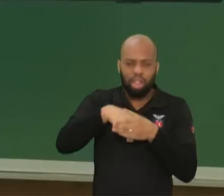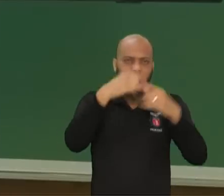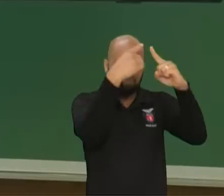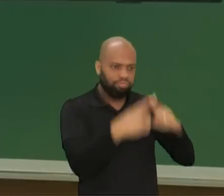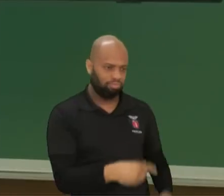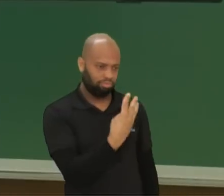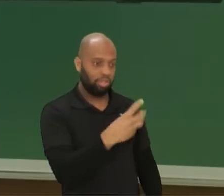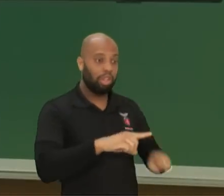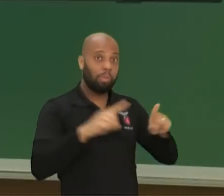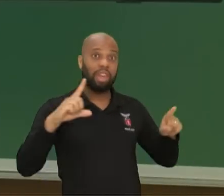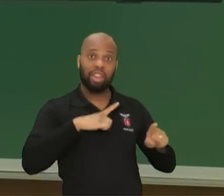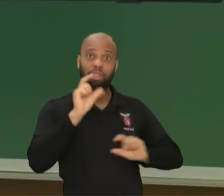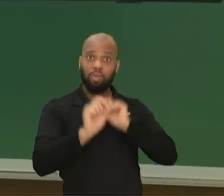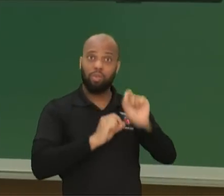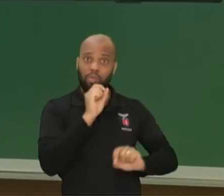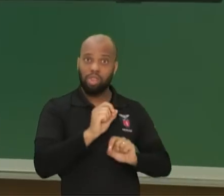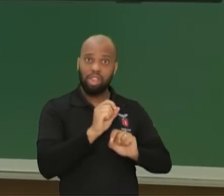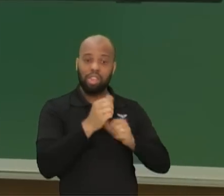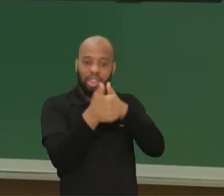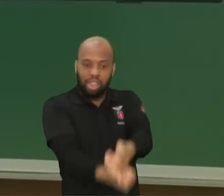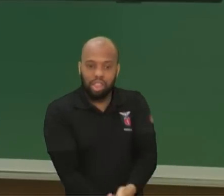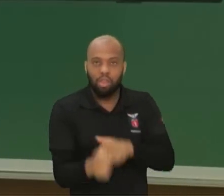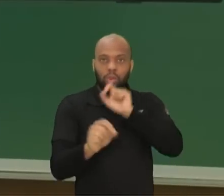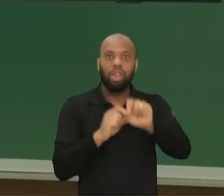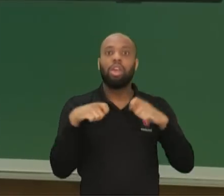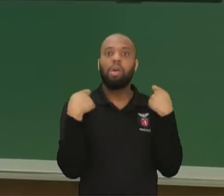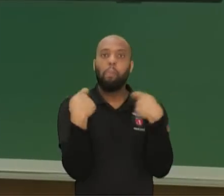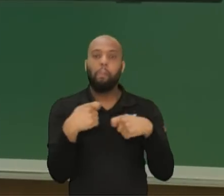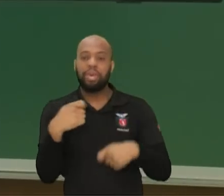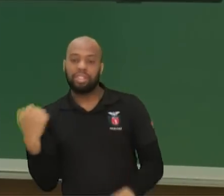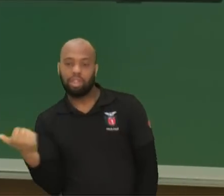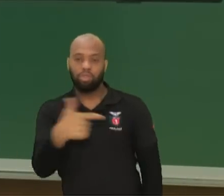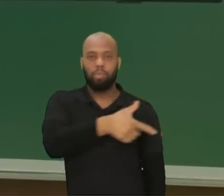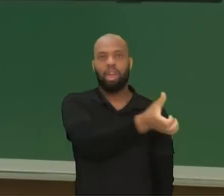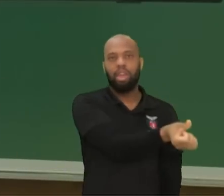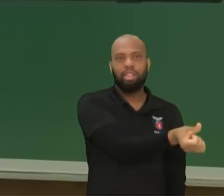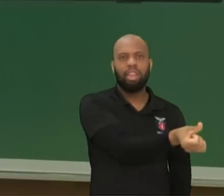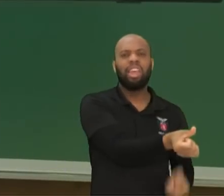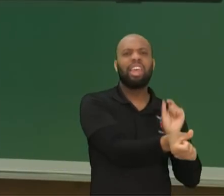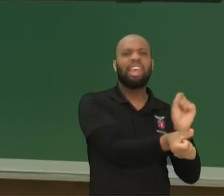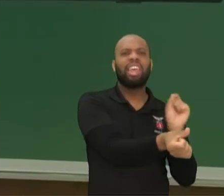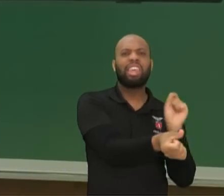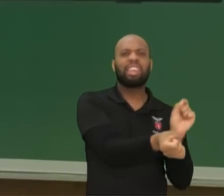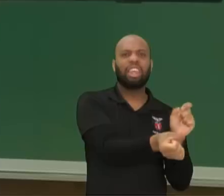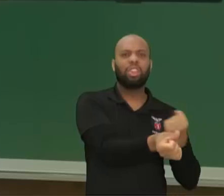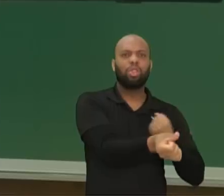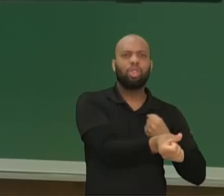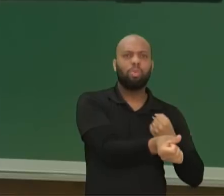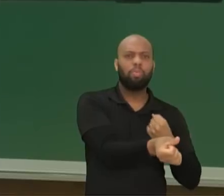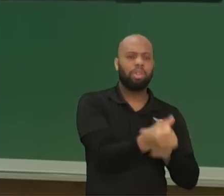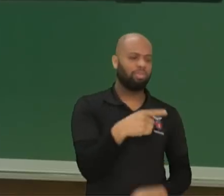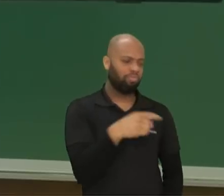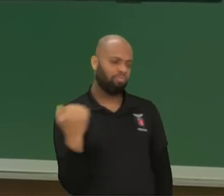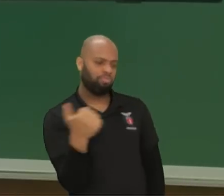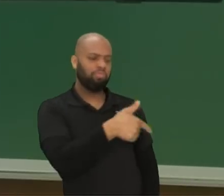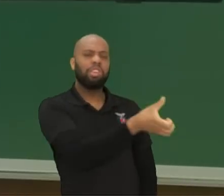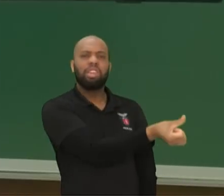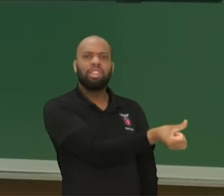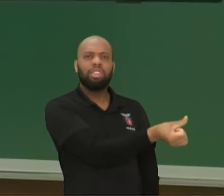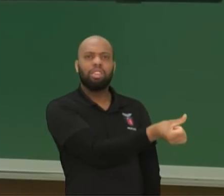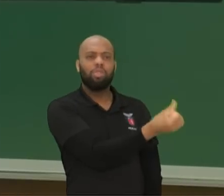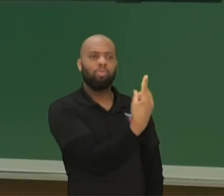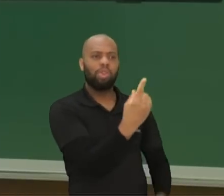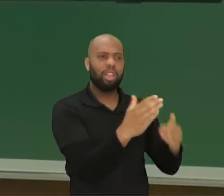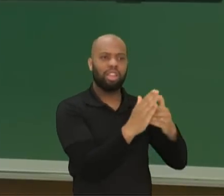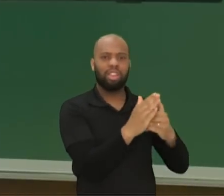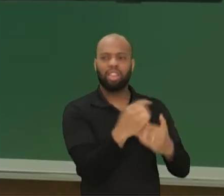temos uma condição, ele tem que ser maior que 6. Quem são os maiores que 6, lá de 1 a 15? Começa